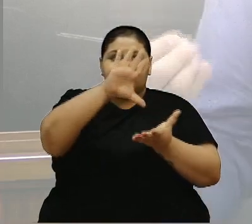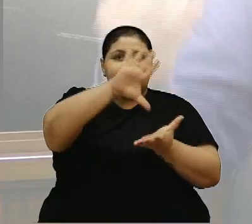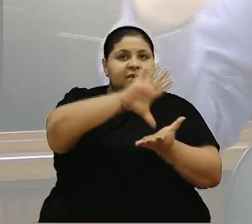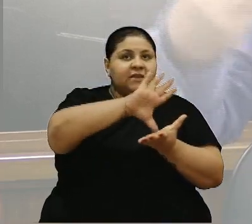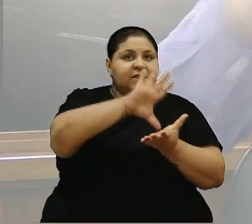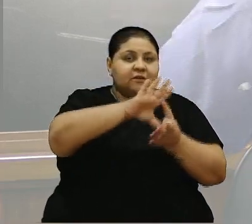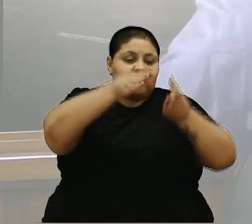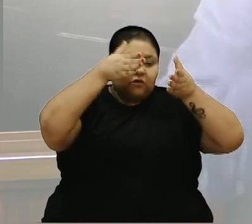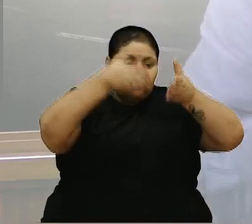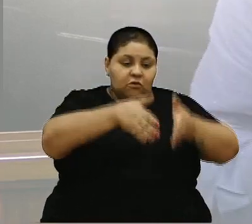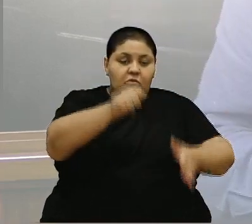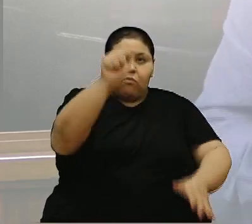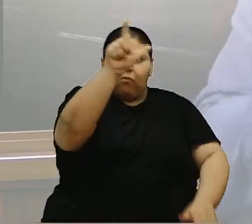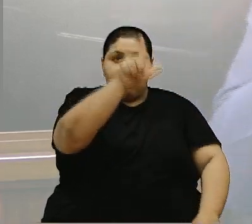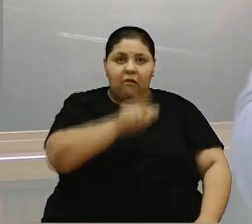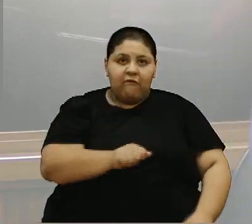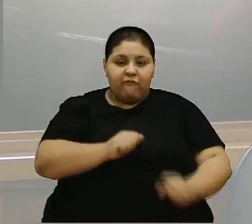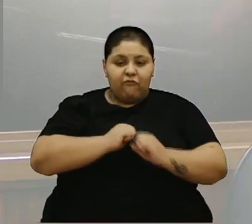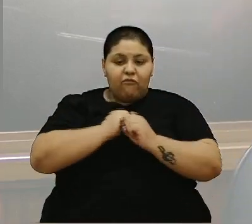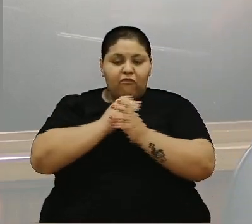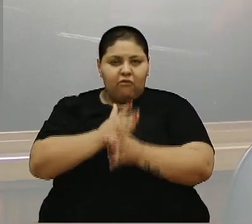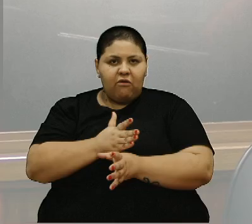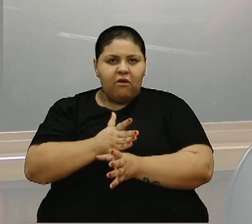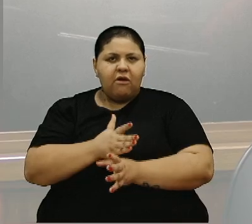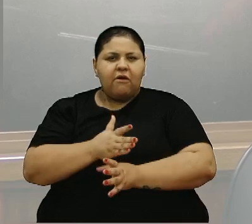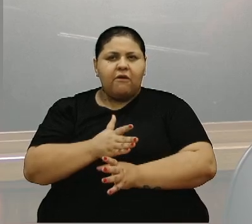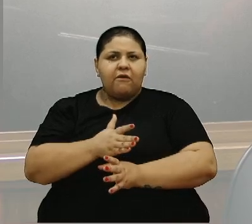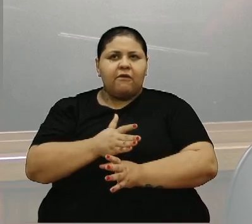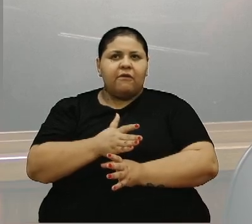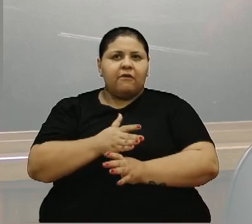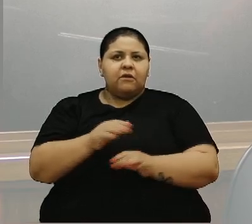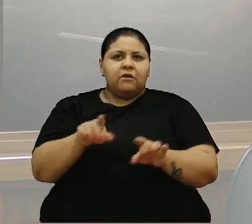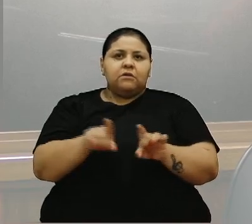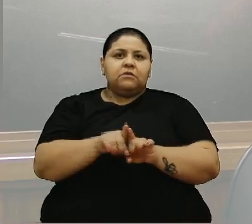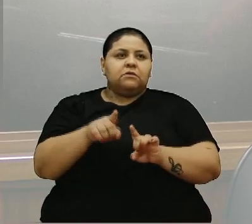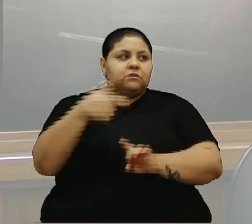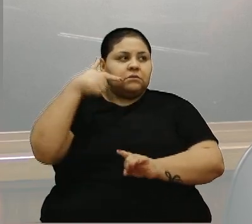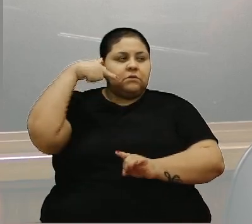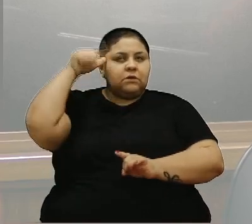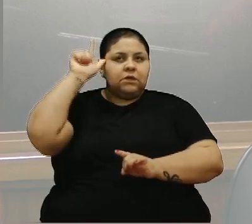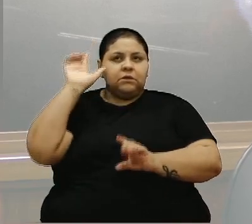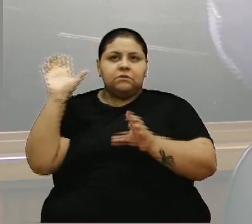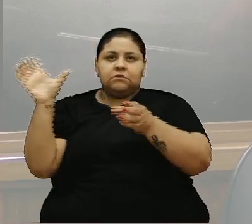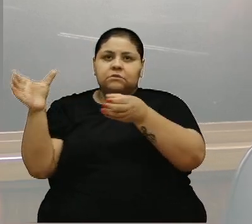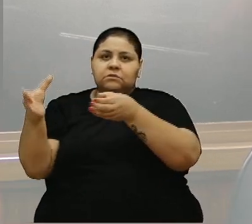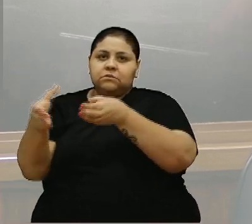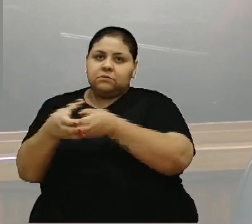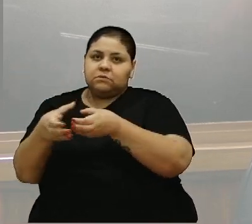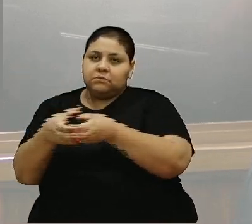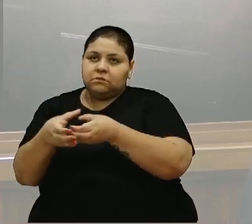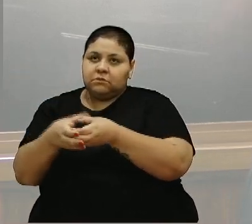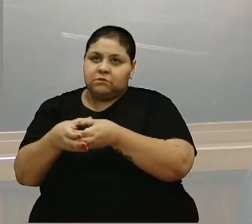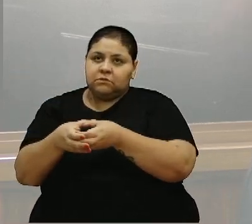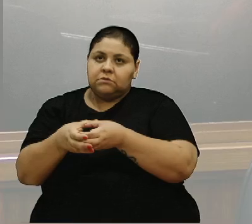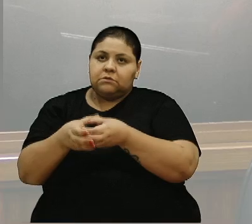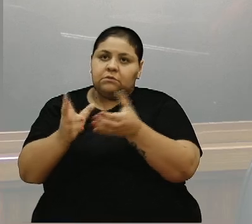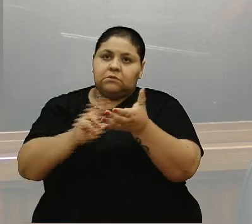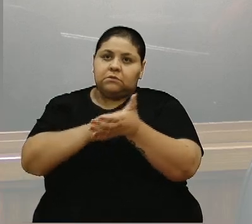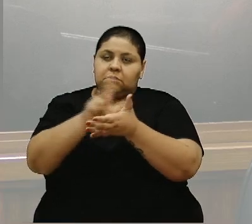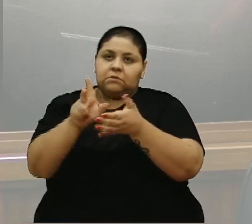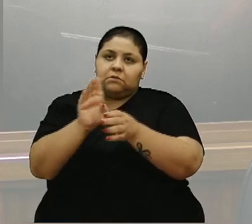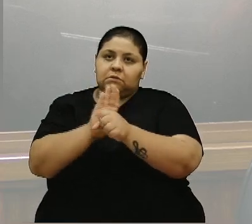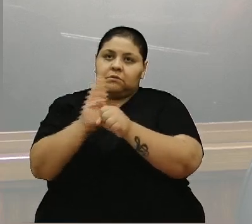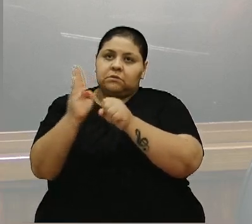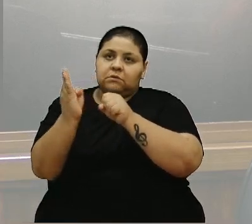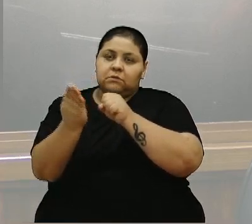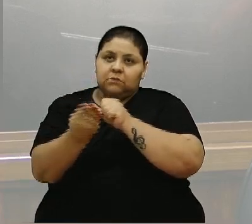específica de afroempreendedores. Ontem eu estava lá no COESP, na Chapa, né? COESP, São Vítor Chapa, no Vitória, no